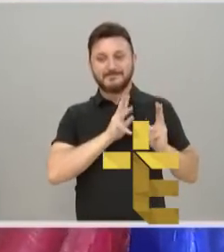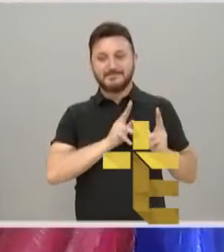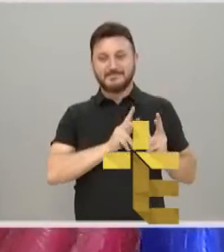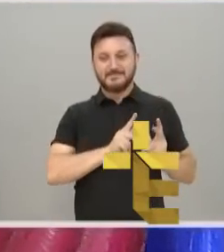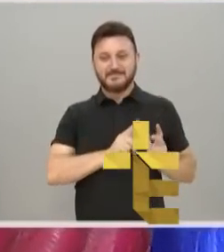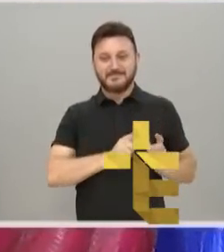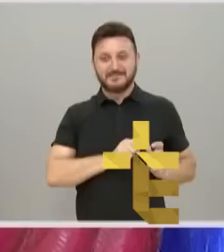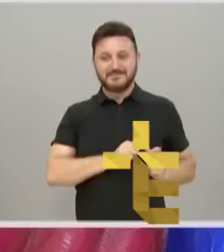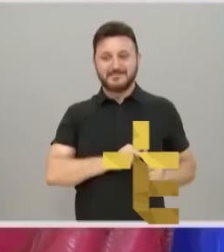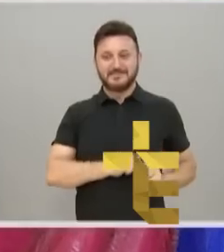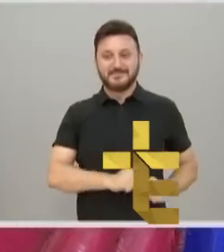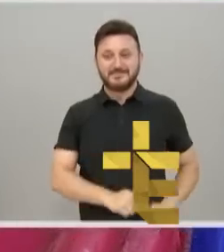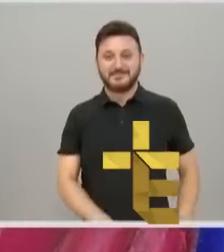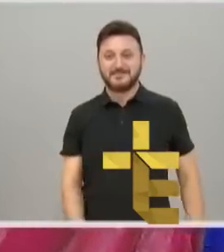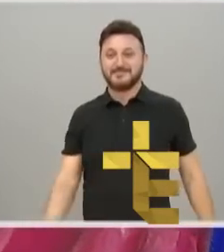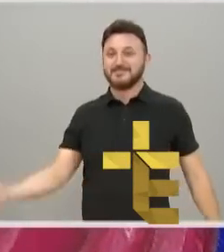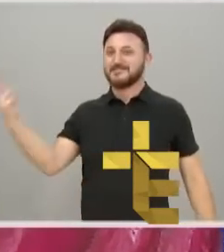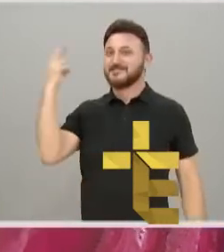seja puro.